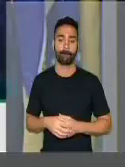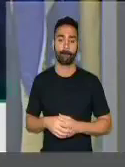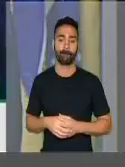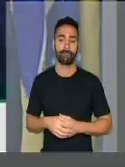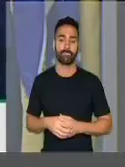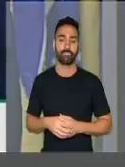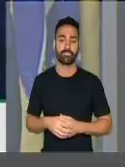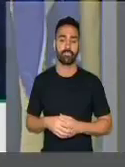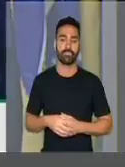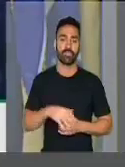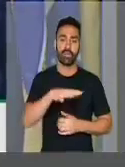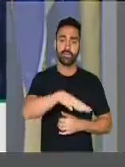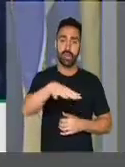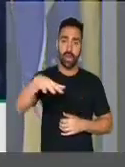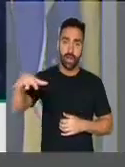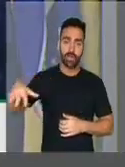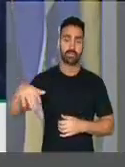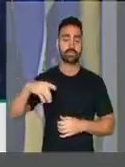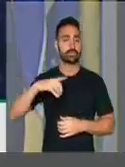estão instaladas